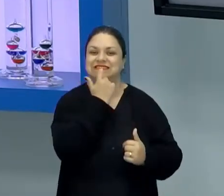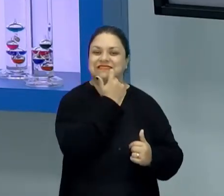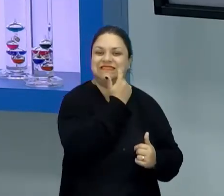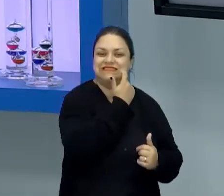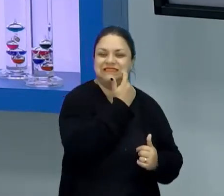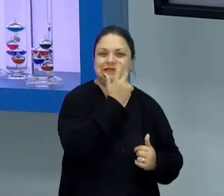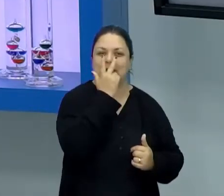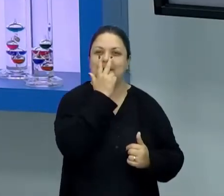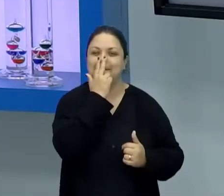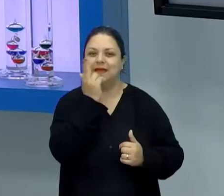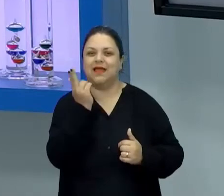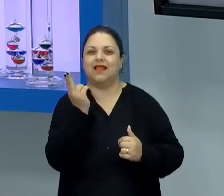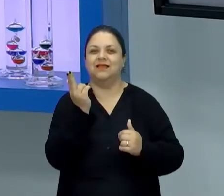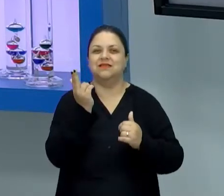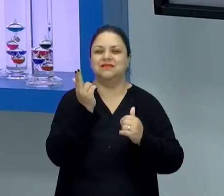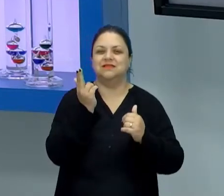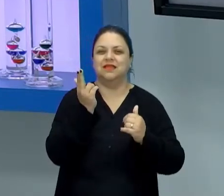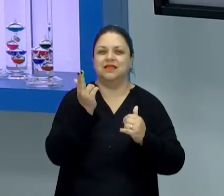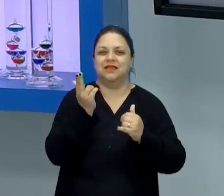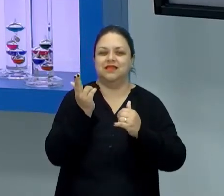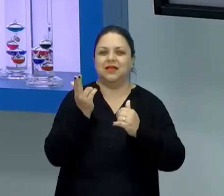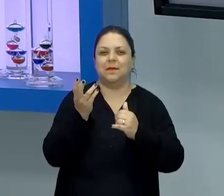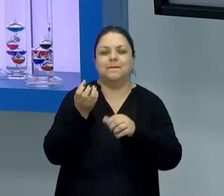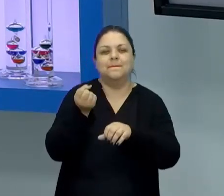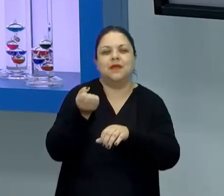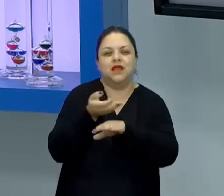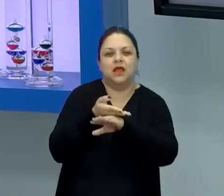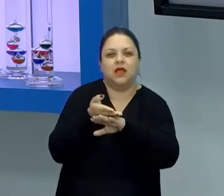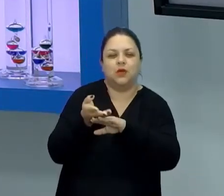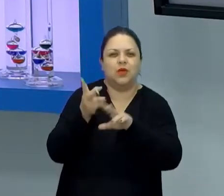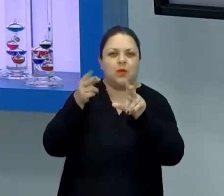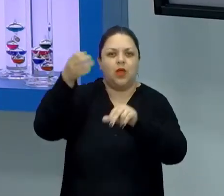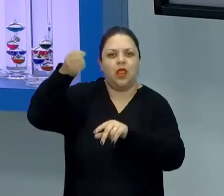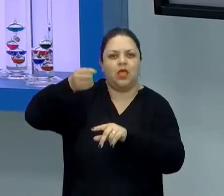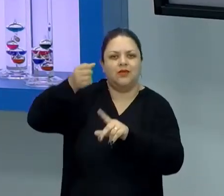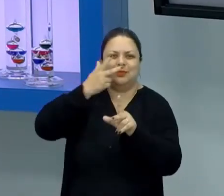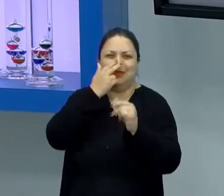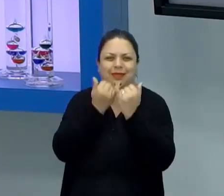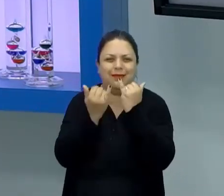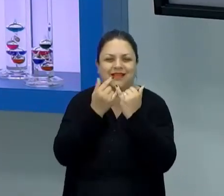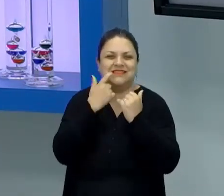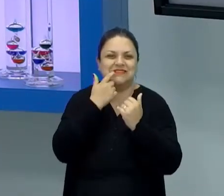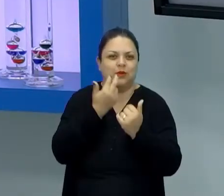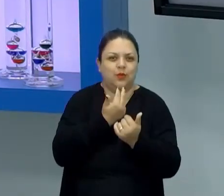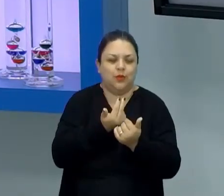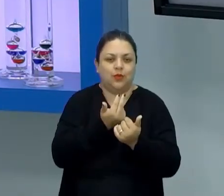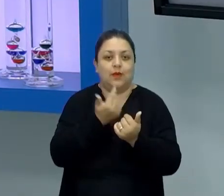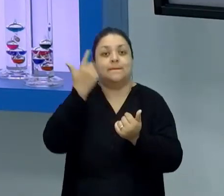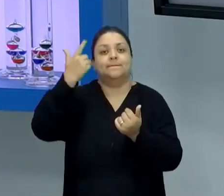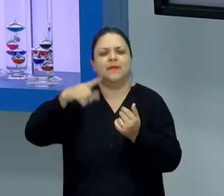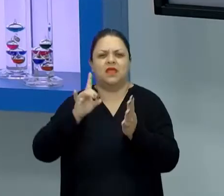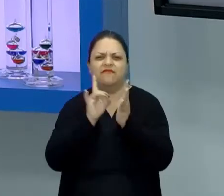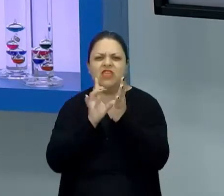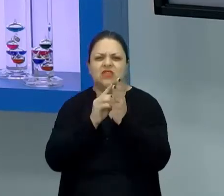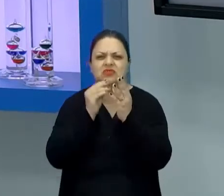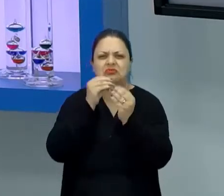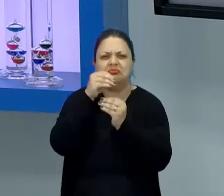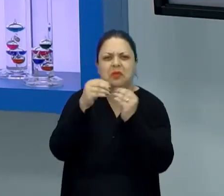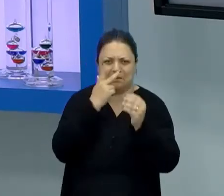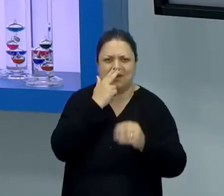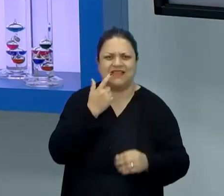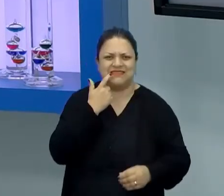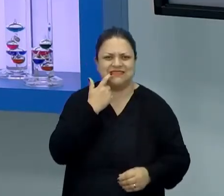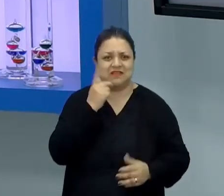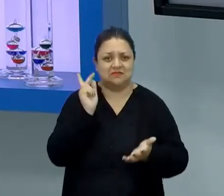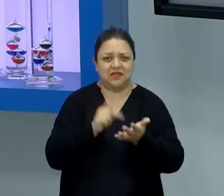tem um aspecto vítreo também, tá? E aí, essa característica das cerâmicas odontológicas ser constituída aí por